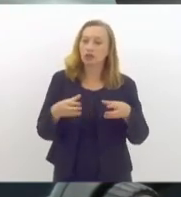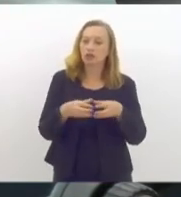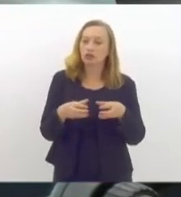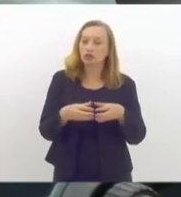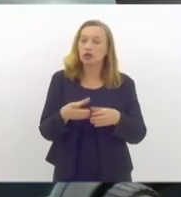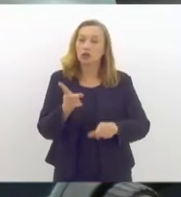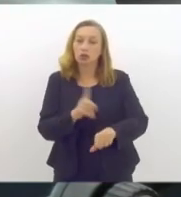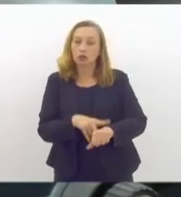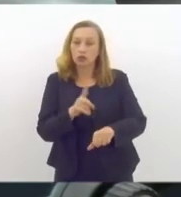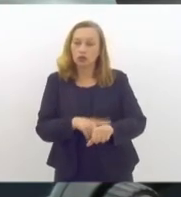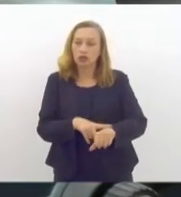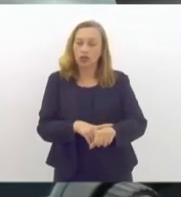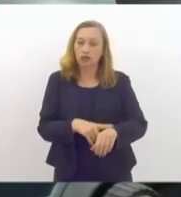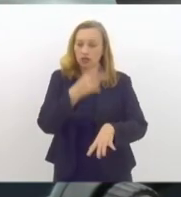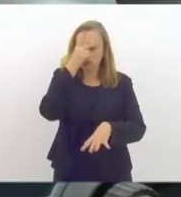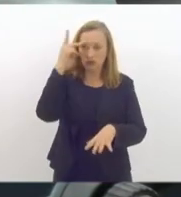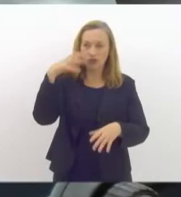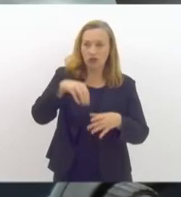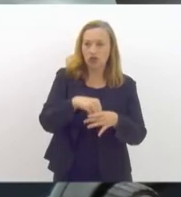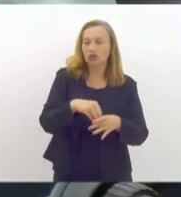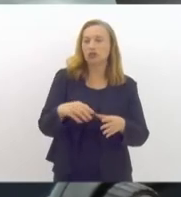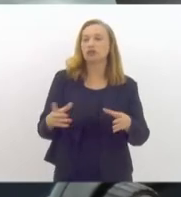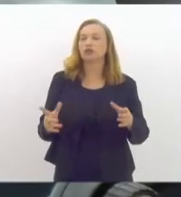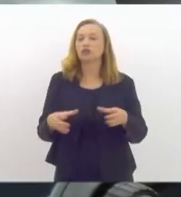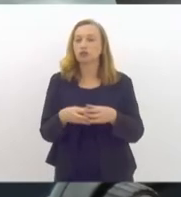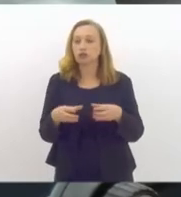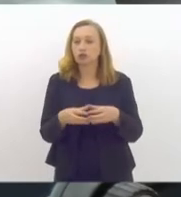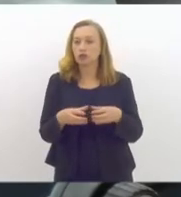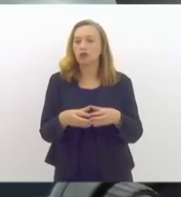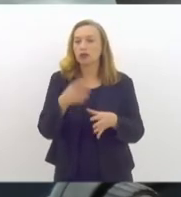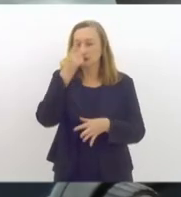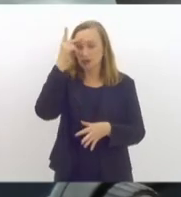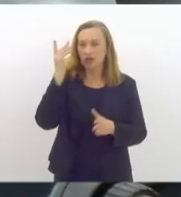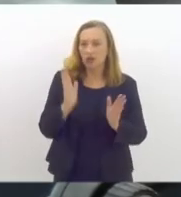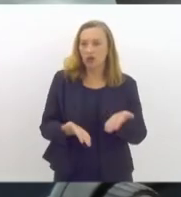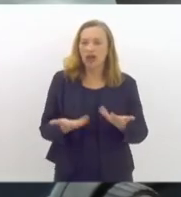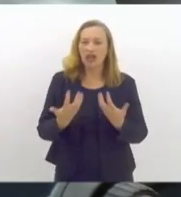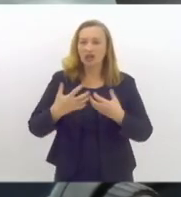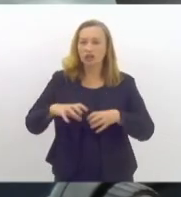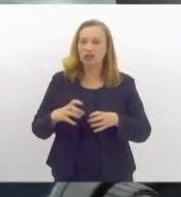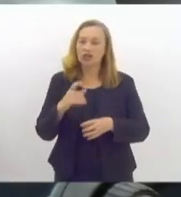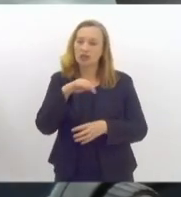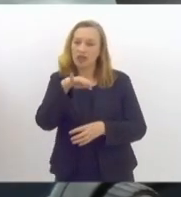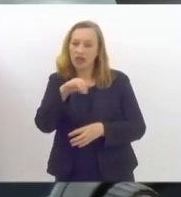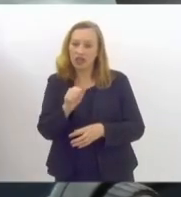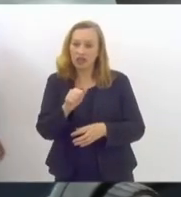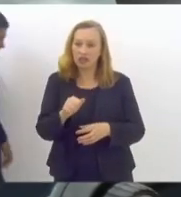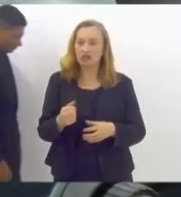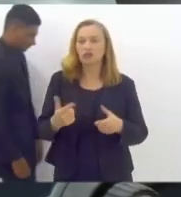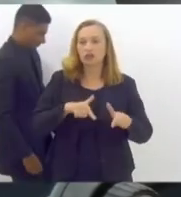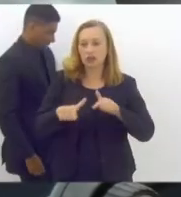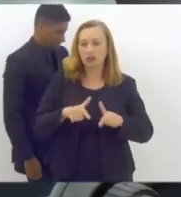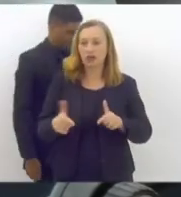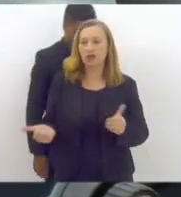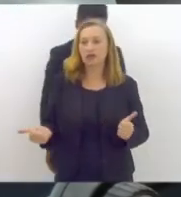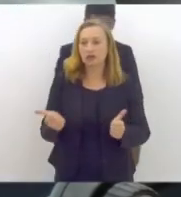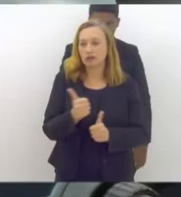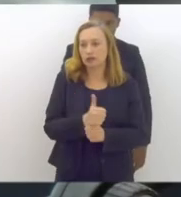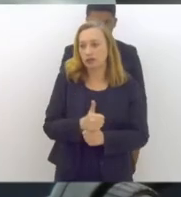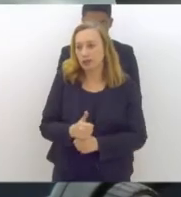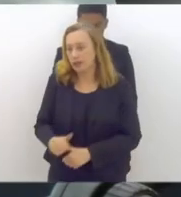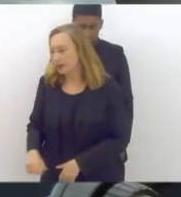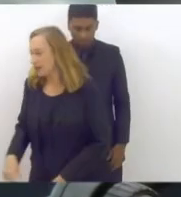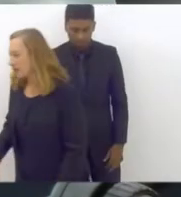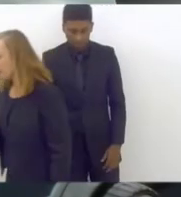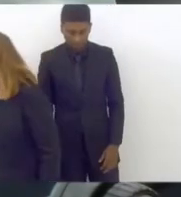dos membros do comitê, implica no trabalho. Então, assim, a pessoa hoje, eu quero ser do mecanismo. Porque, assim, o trabalho do mecanismo, para quem